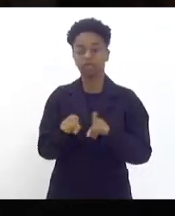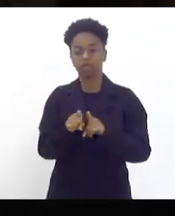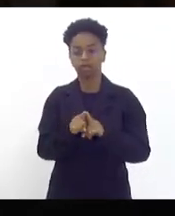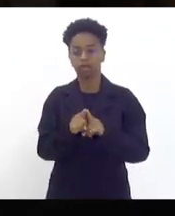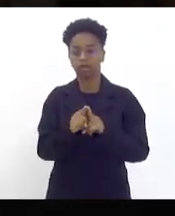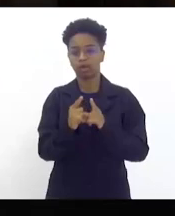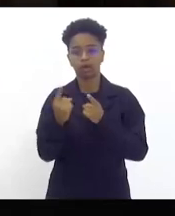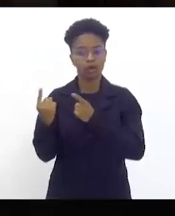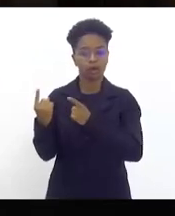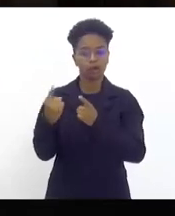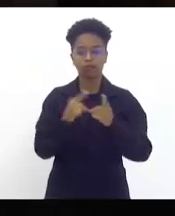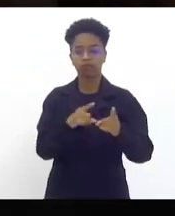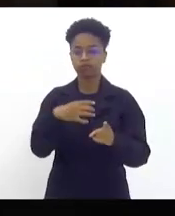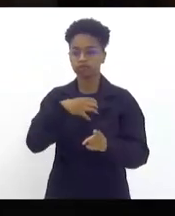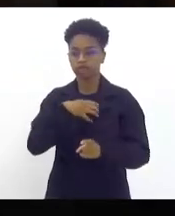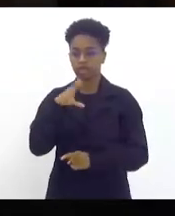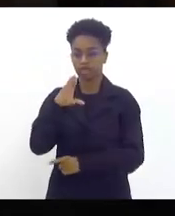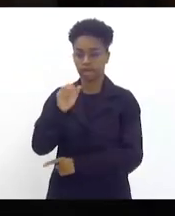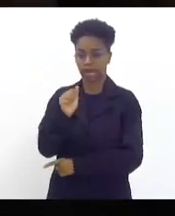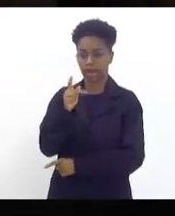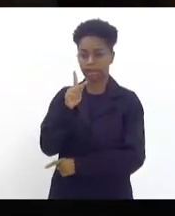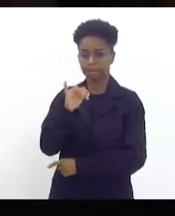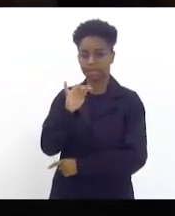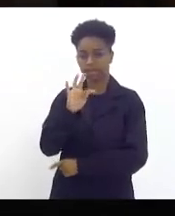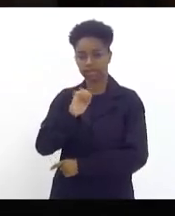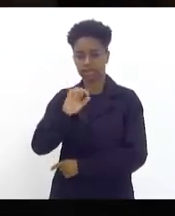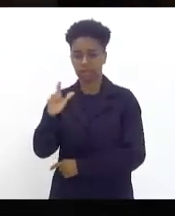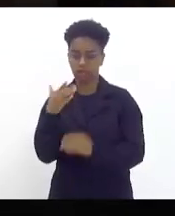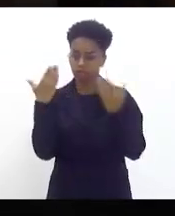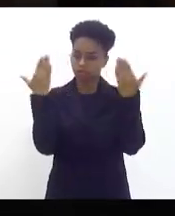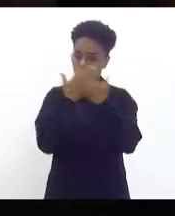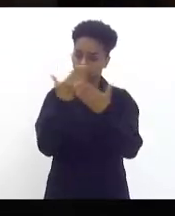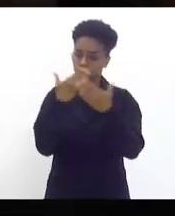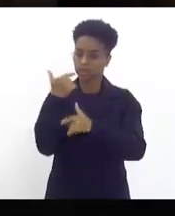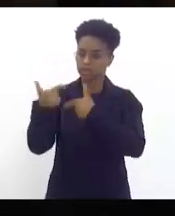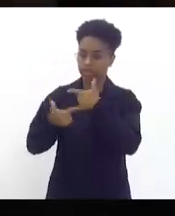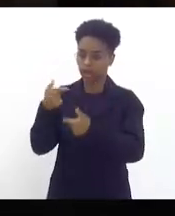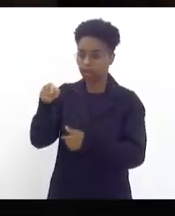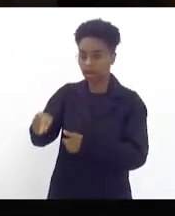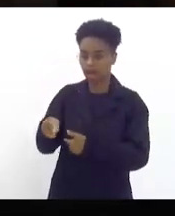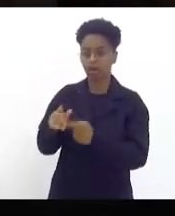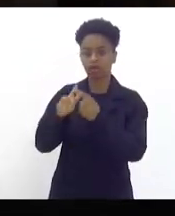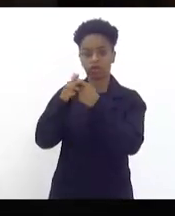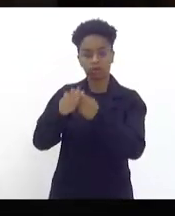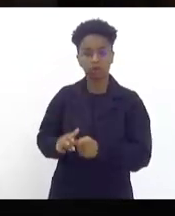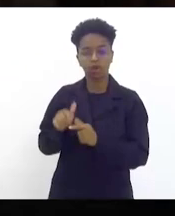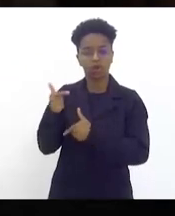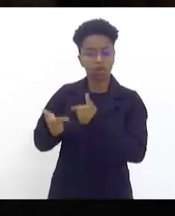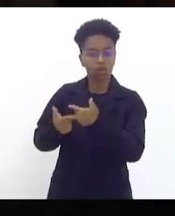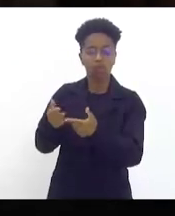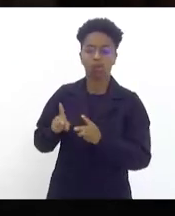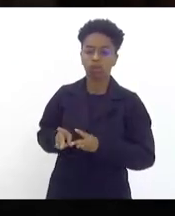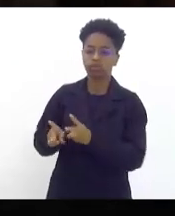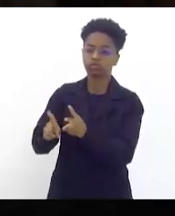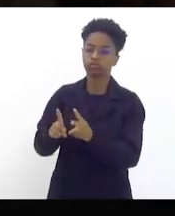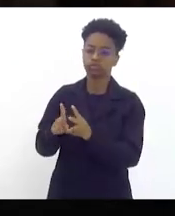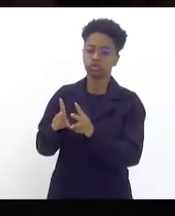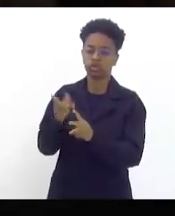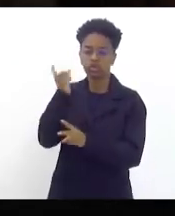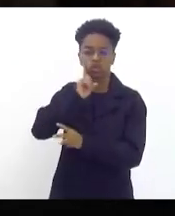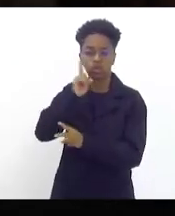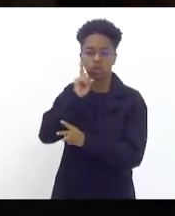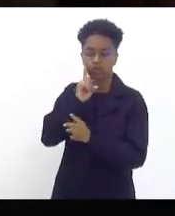a forma como capital torna invisibilizado esse trabalho de manutenção e reprodução da força de trabalho